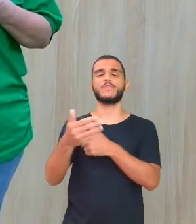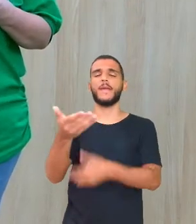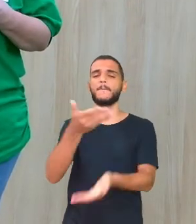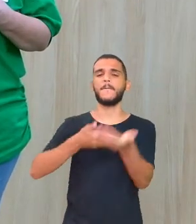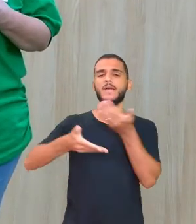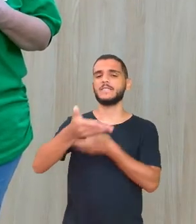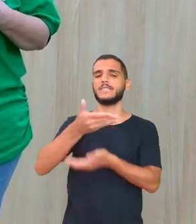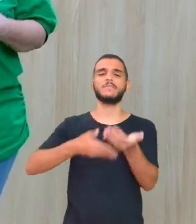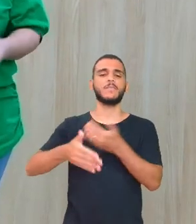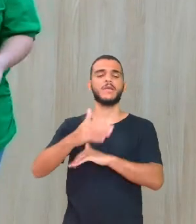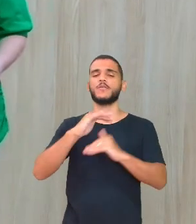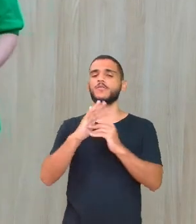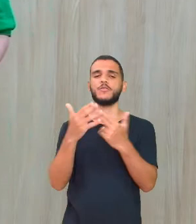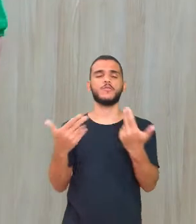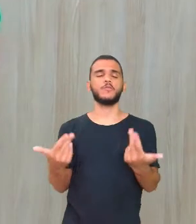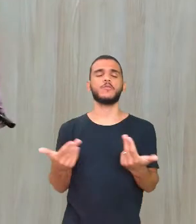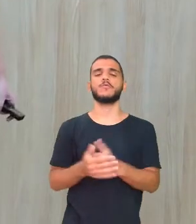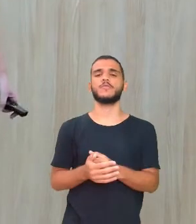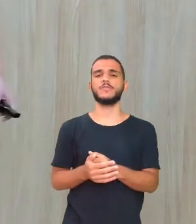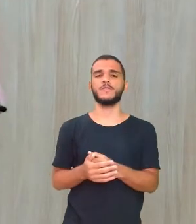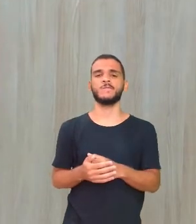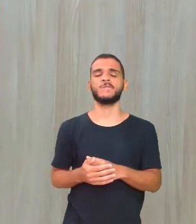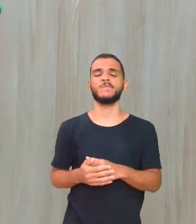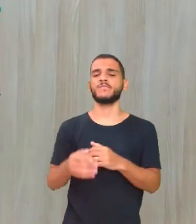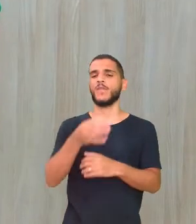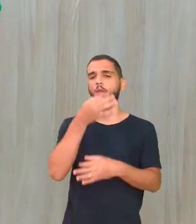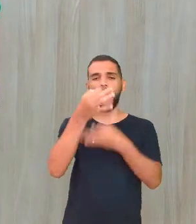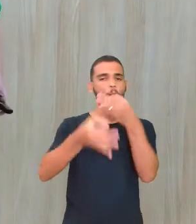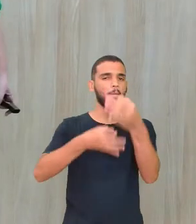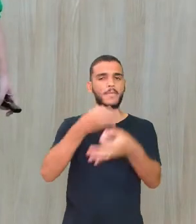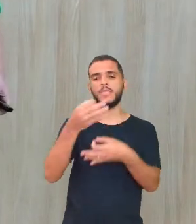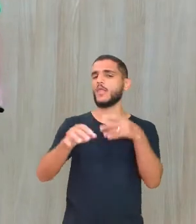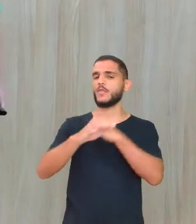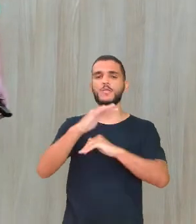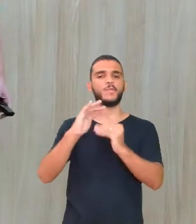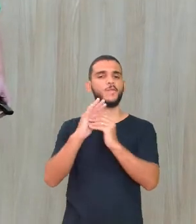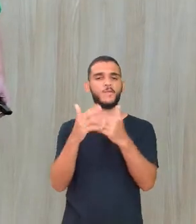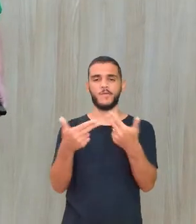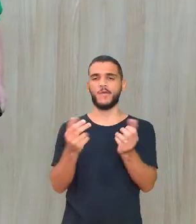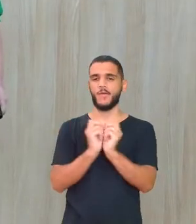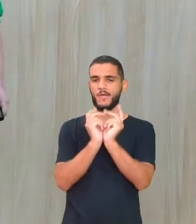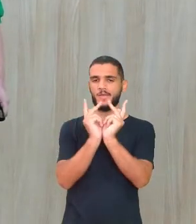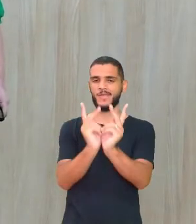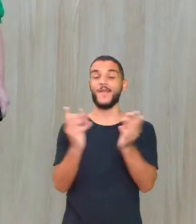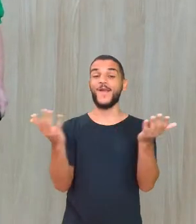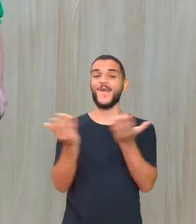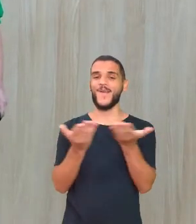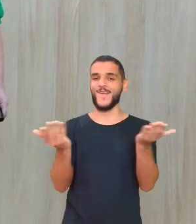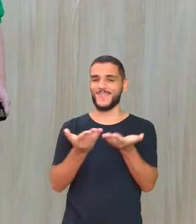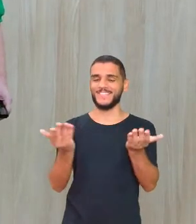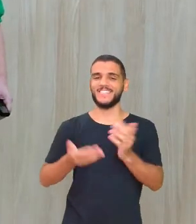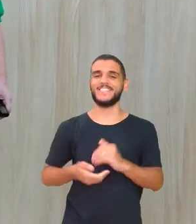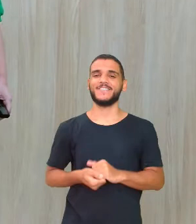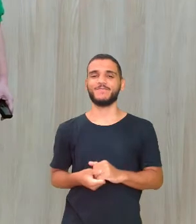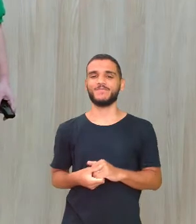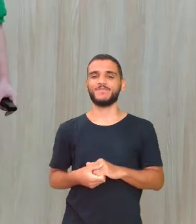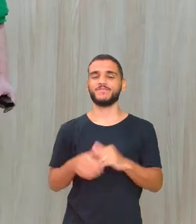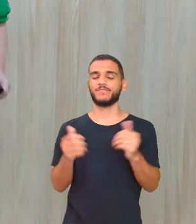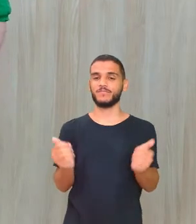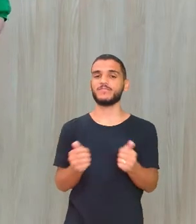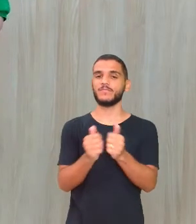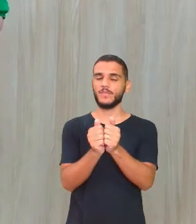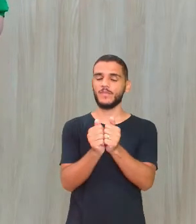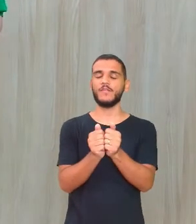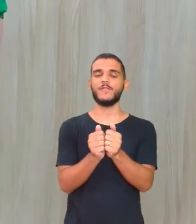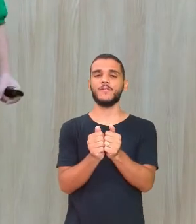interagir, fazer pergunta, questionar, fazer comentários, o que vocês quiserem. E hoje conosco